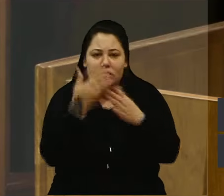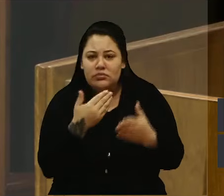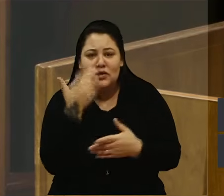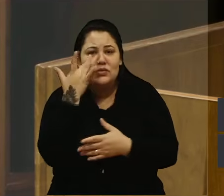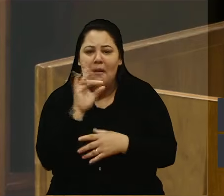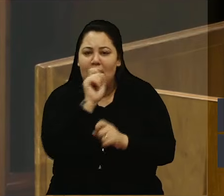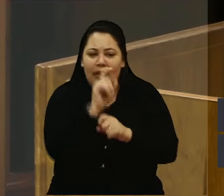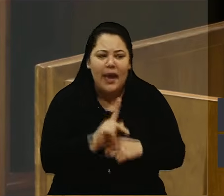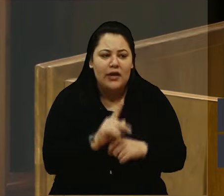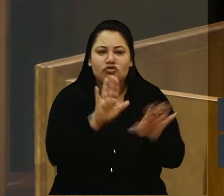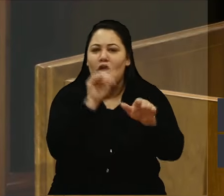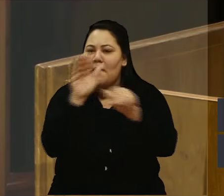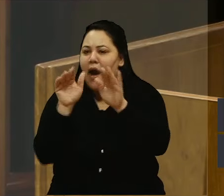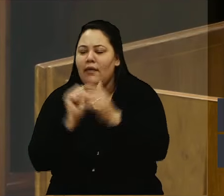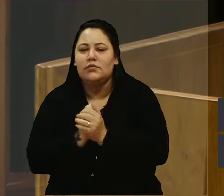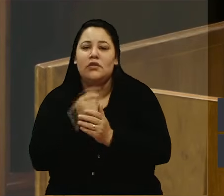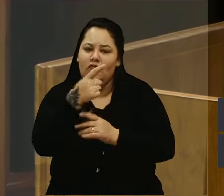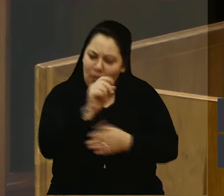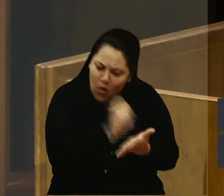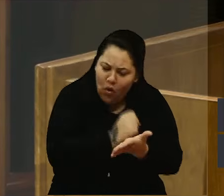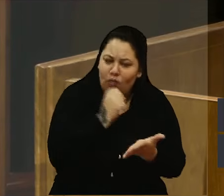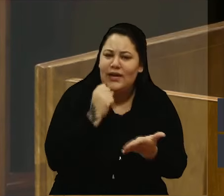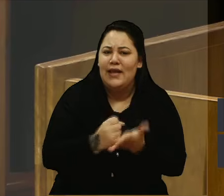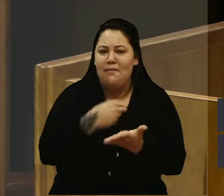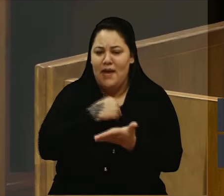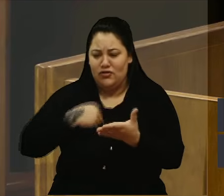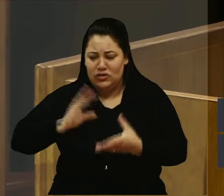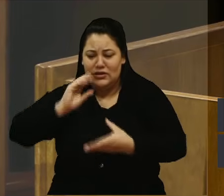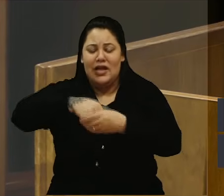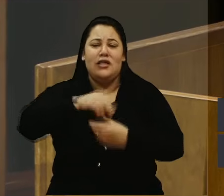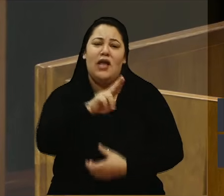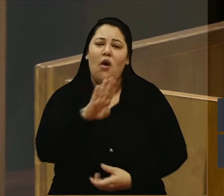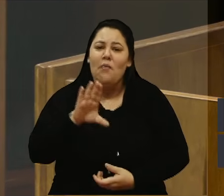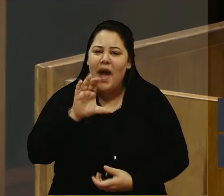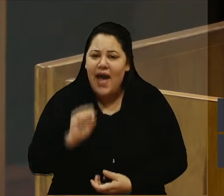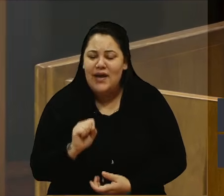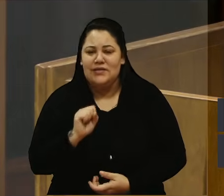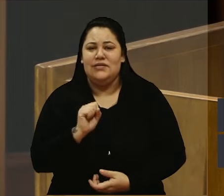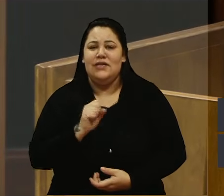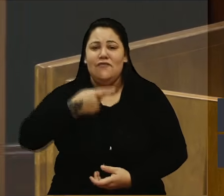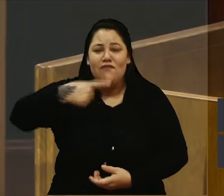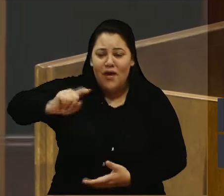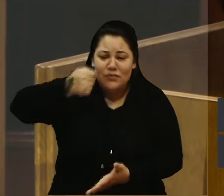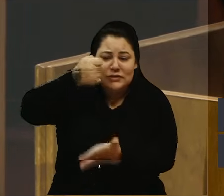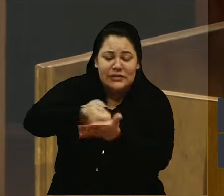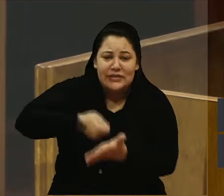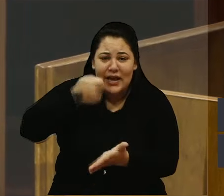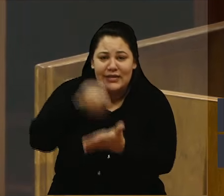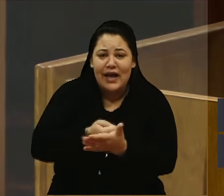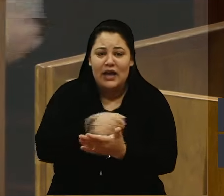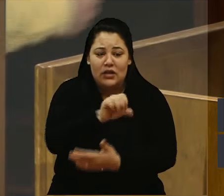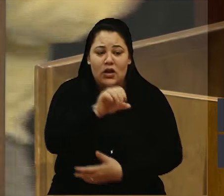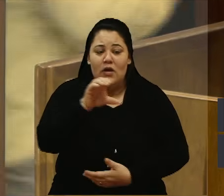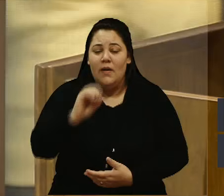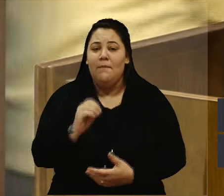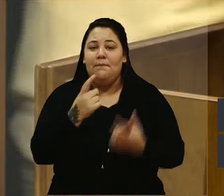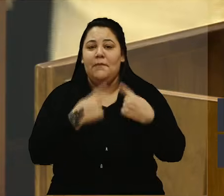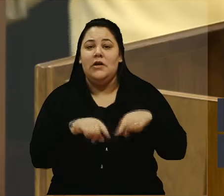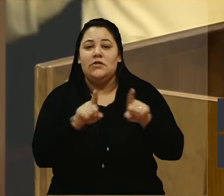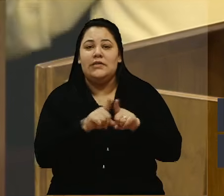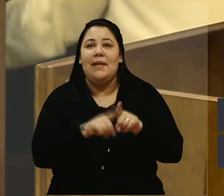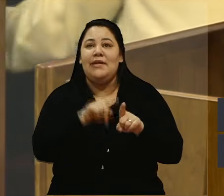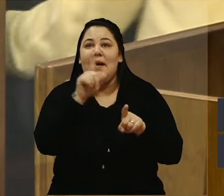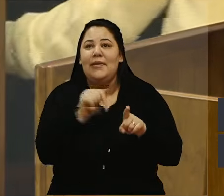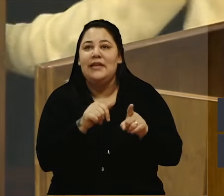Então, vamos contratar hora médica nas UBSs, vamos tentar esses 90 leitos que podem... E o senhor viu,